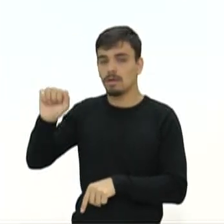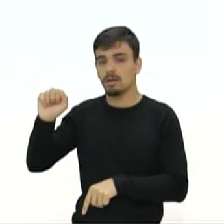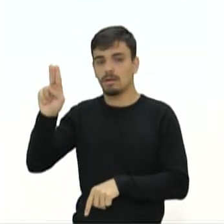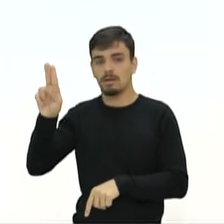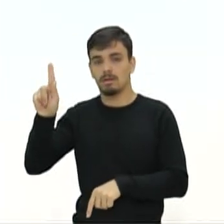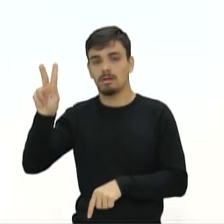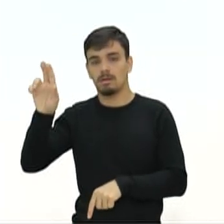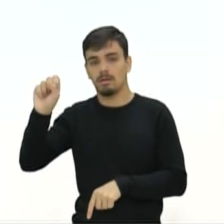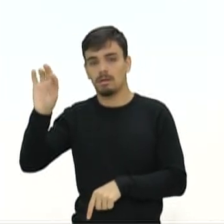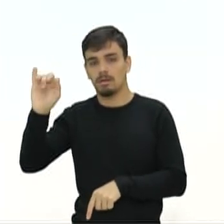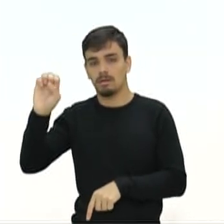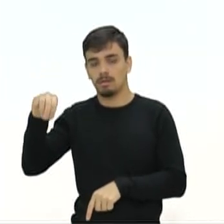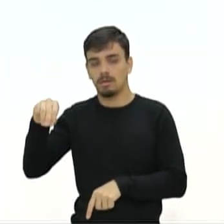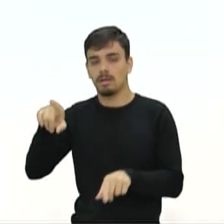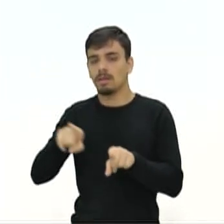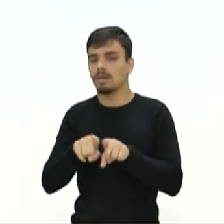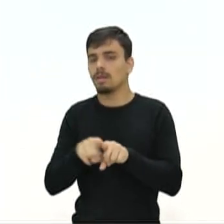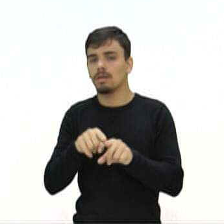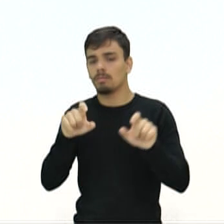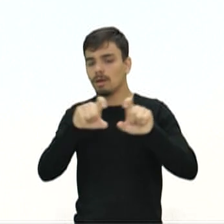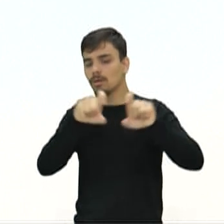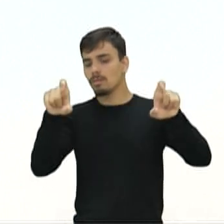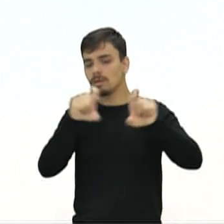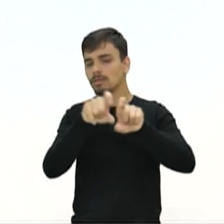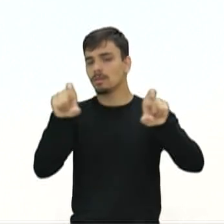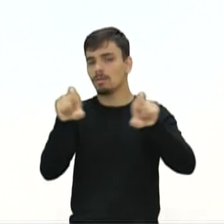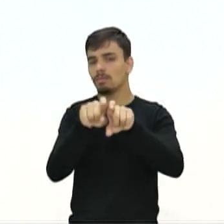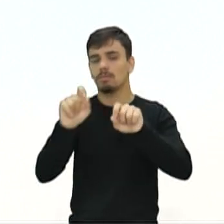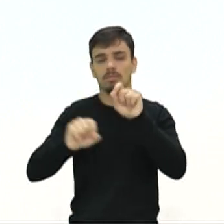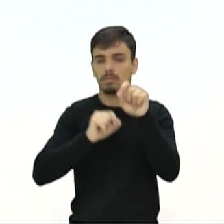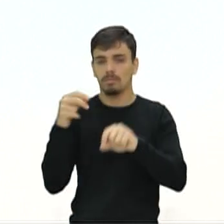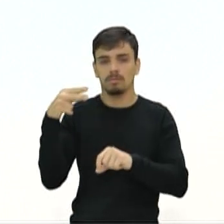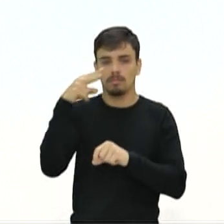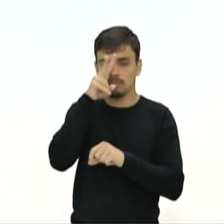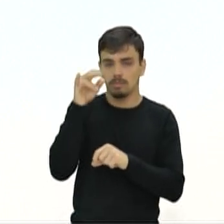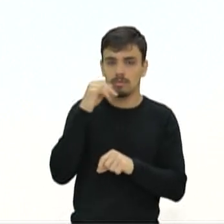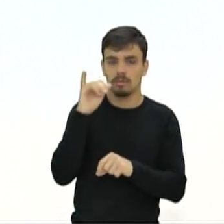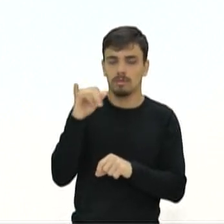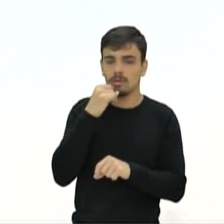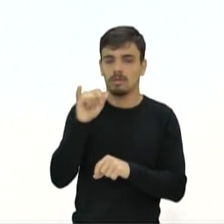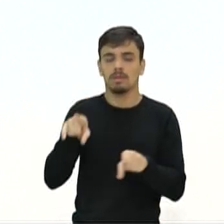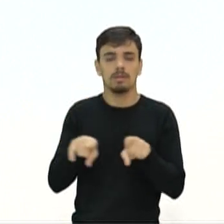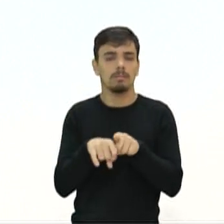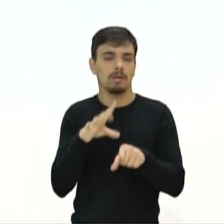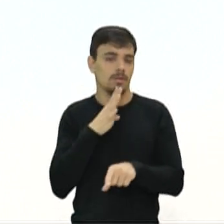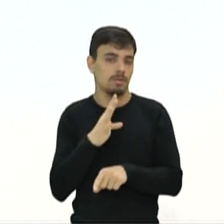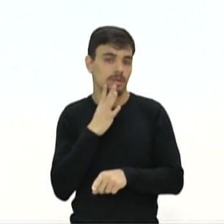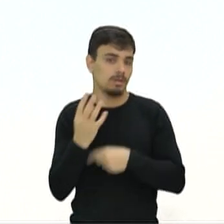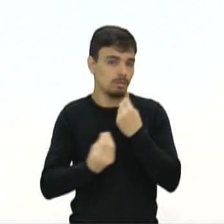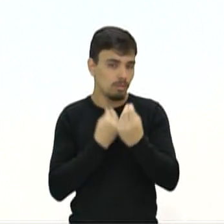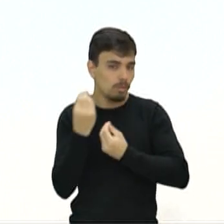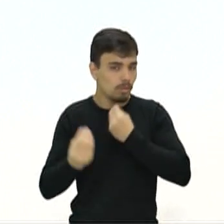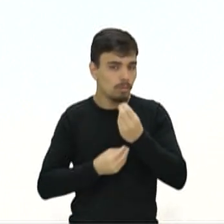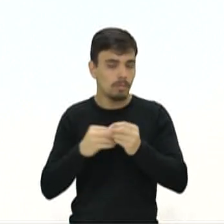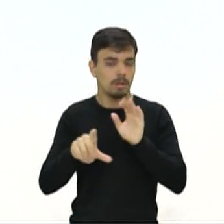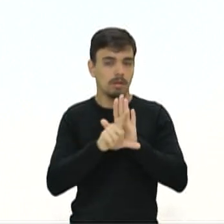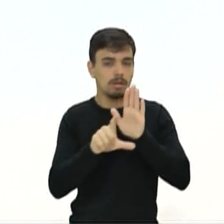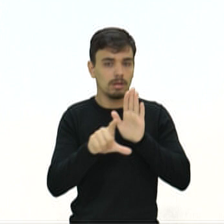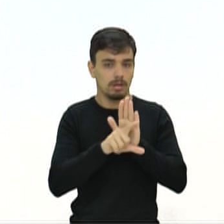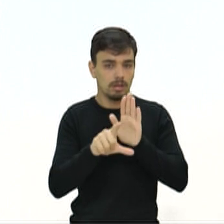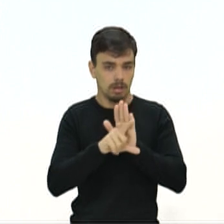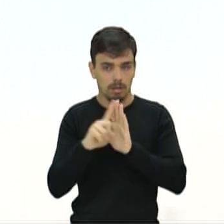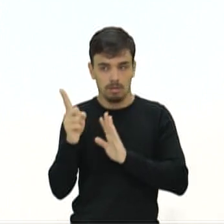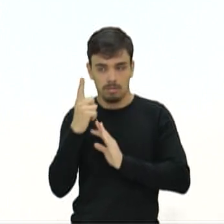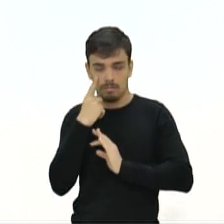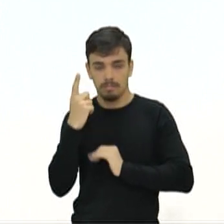numa equação. Tanto é que a força elétrica, essa equação da força elétrica, ela é também conhecida como lei de Coulomb. O